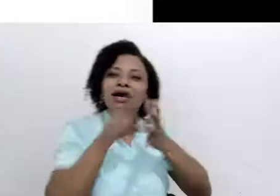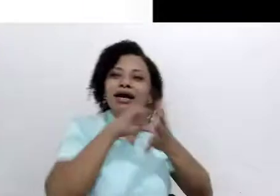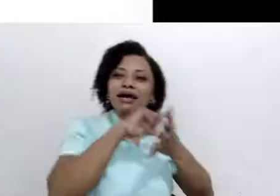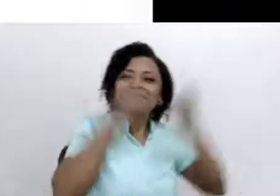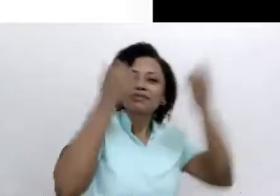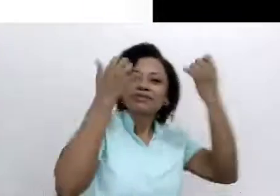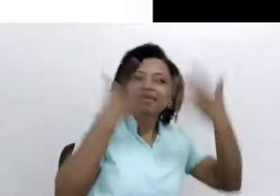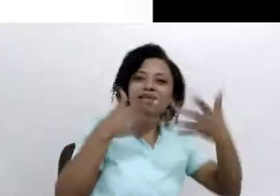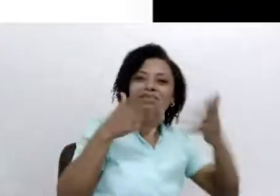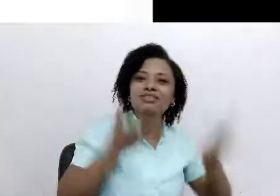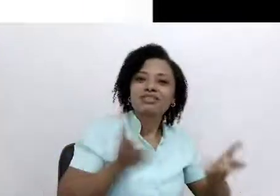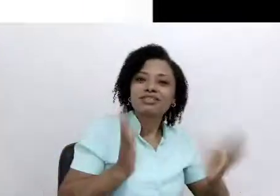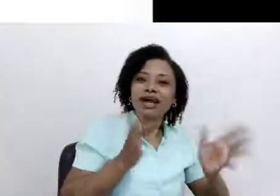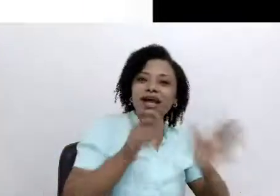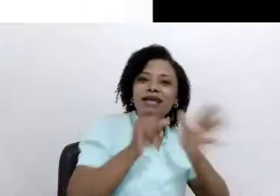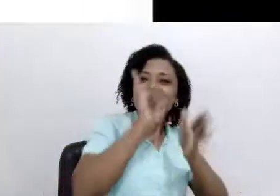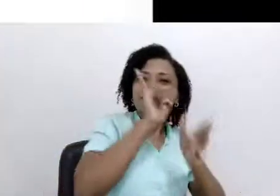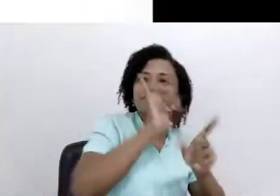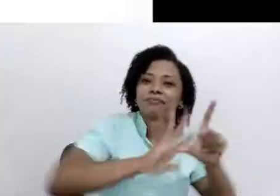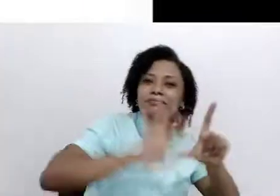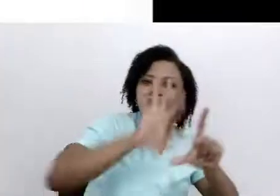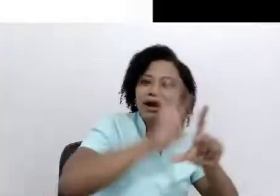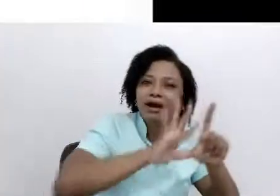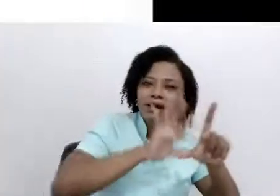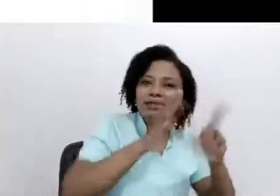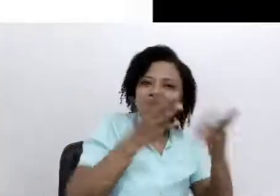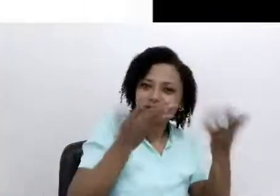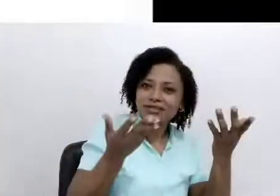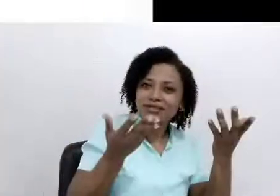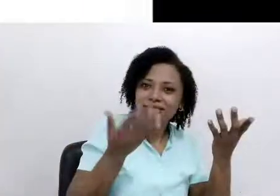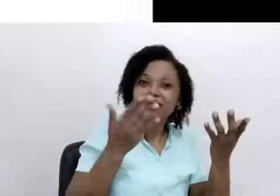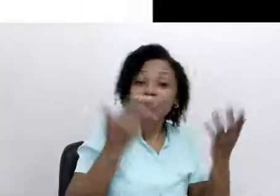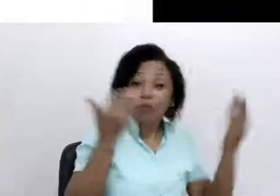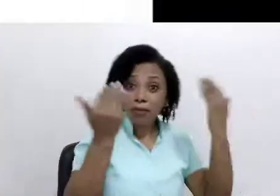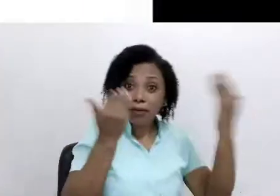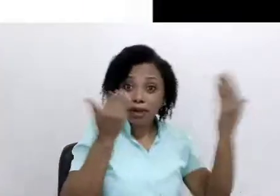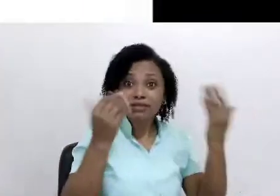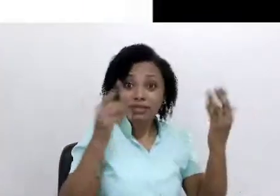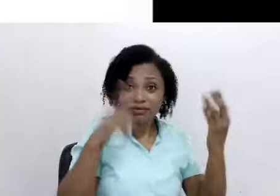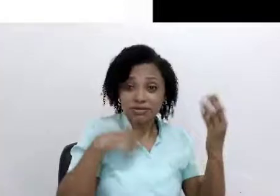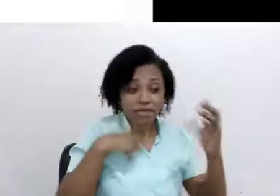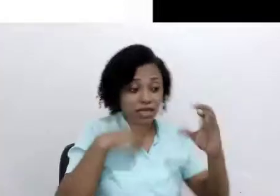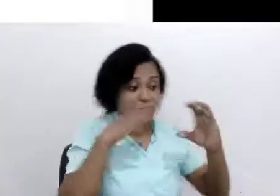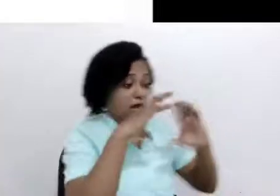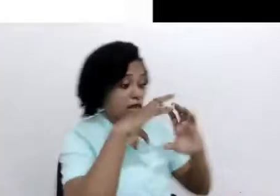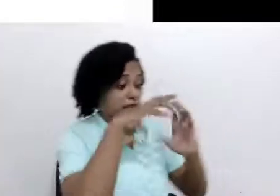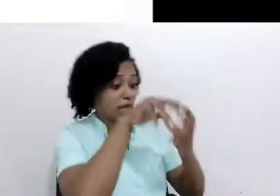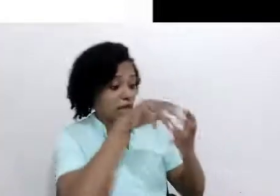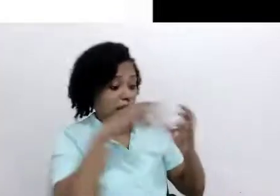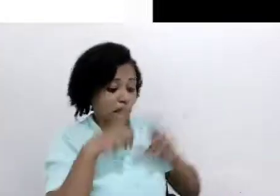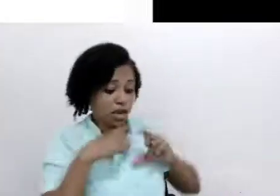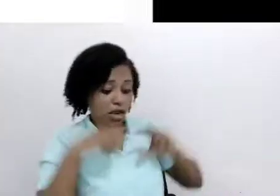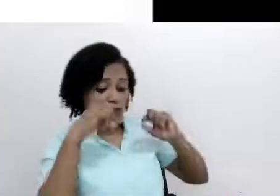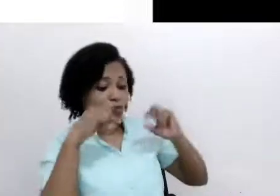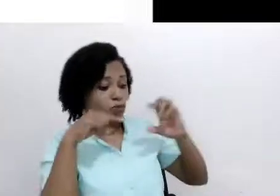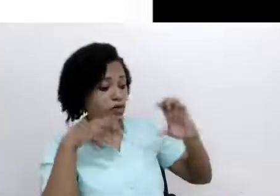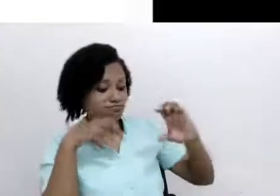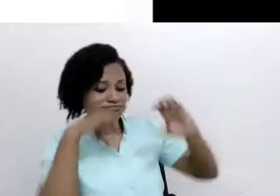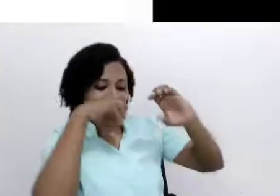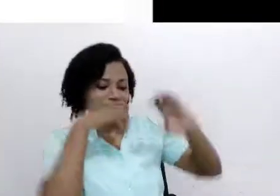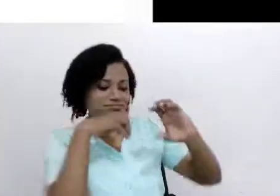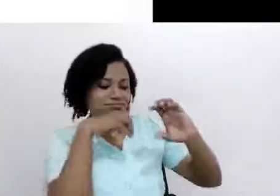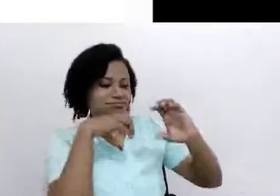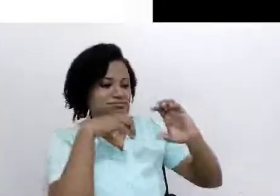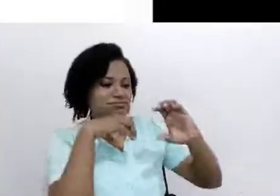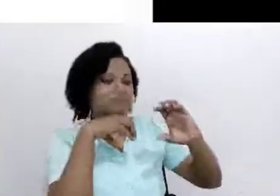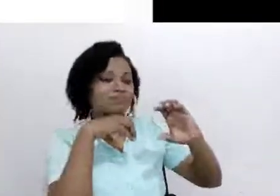objetos porque a luz bate nesse objeto, reflete e chega até os nossos olhos, e que a Lua é uma fonte secundária de